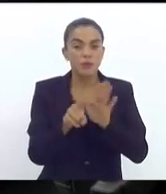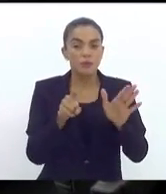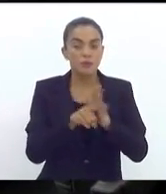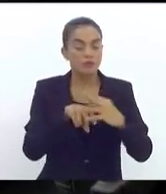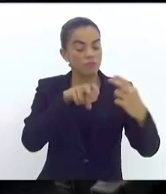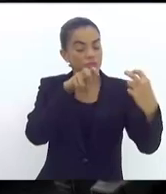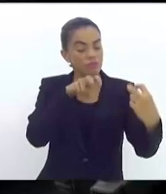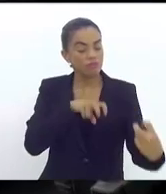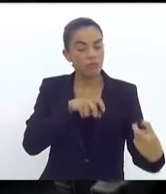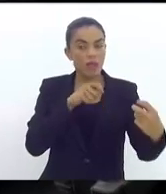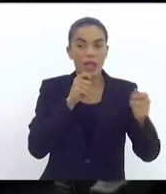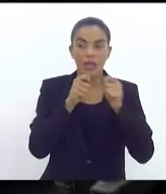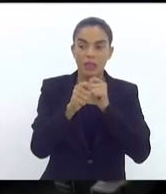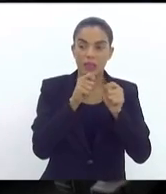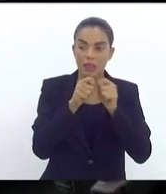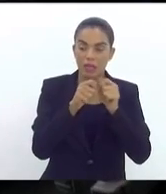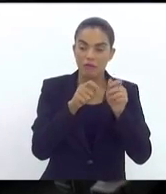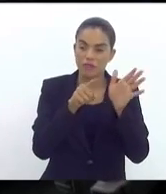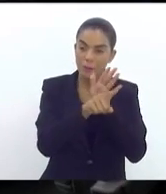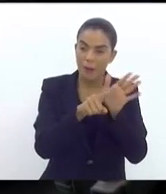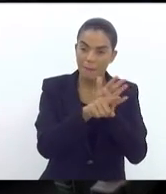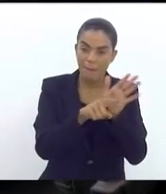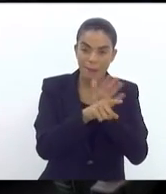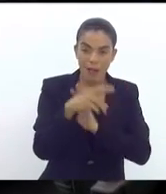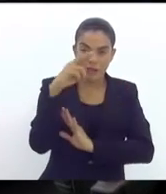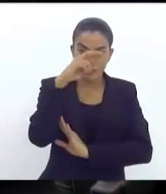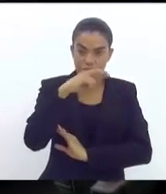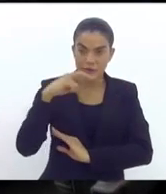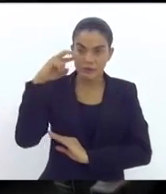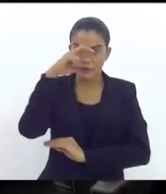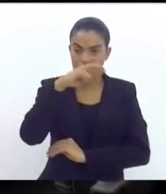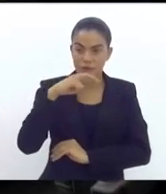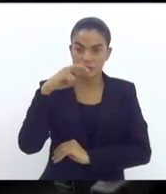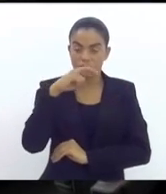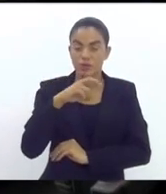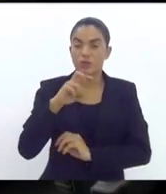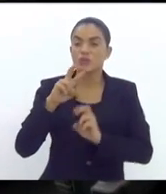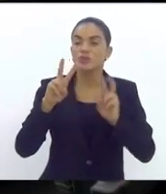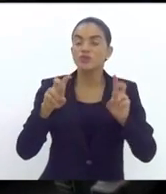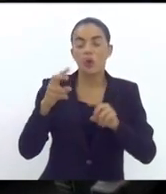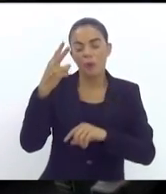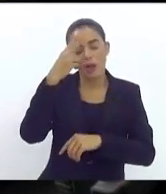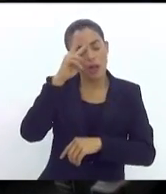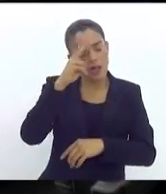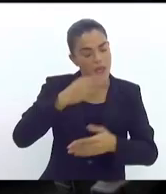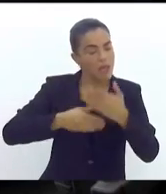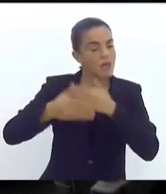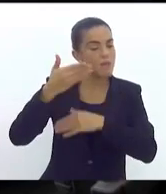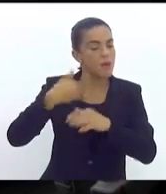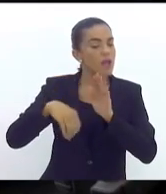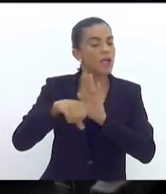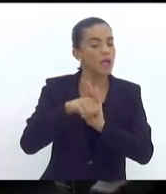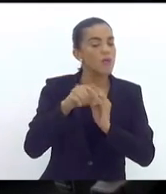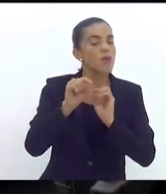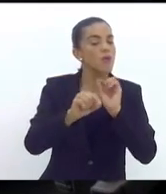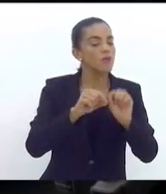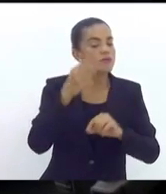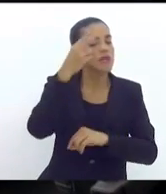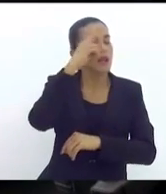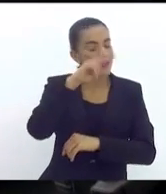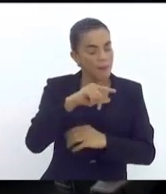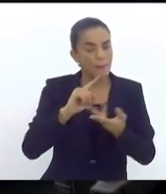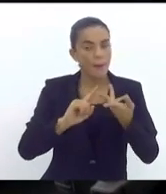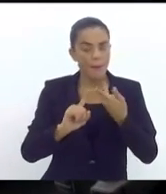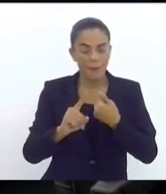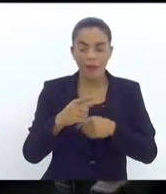portanto, entrevistas de investigação, como eu disse aqui em sentido amplo, sobre a recordação e sobre a declaração, a sugestionabilidade e outras